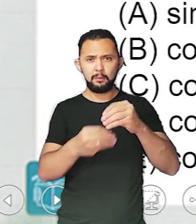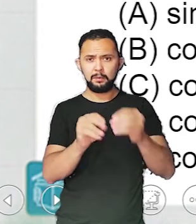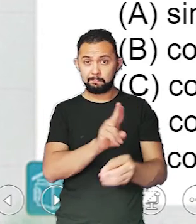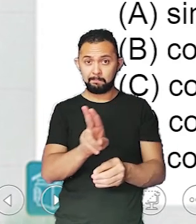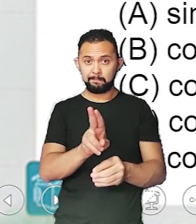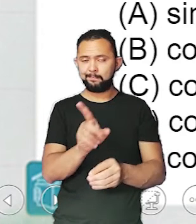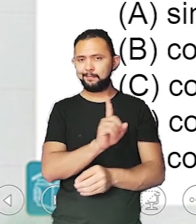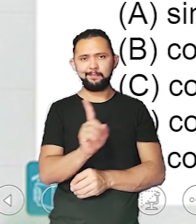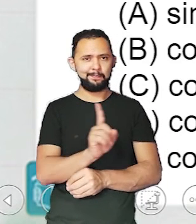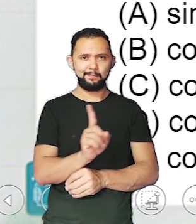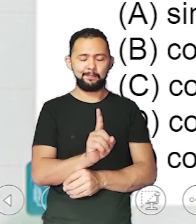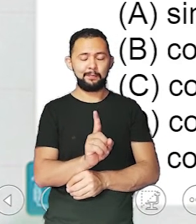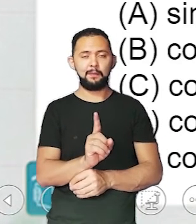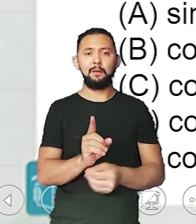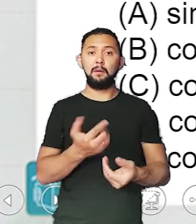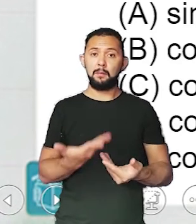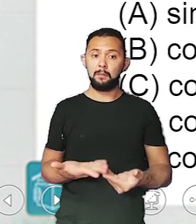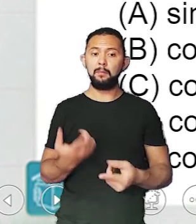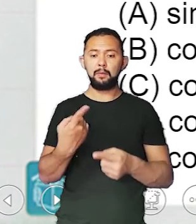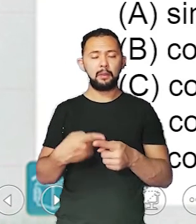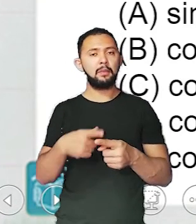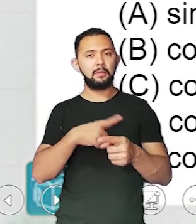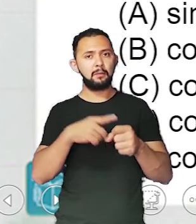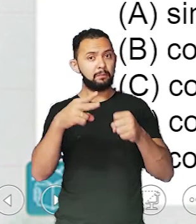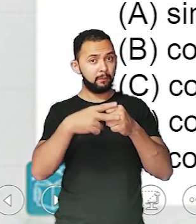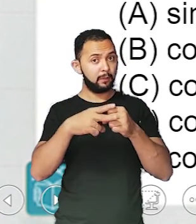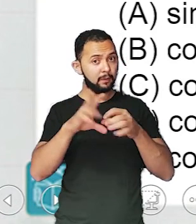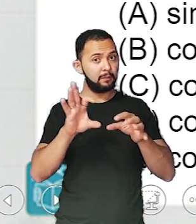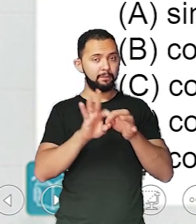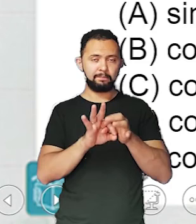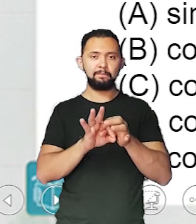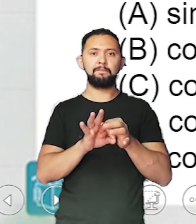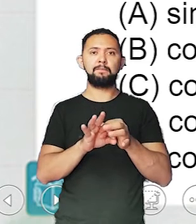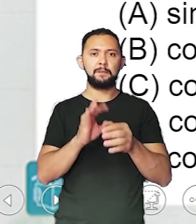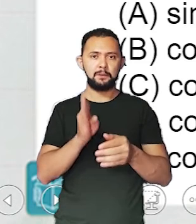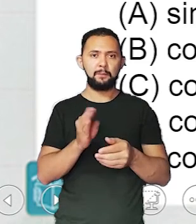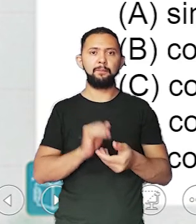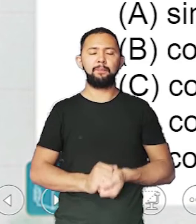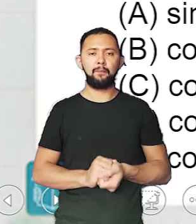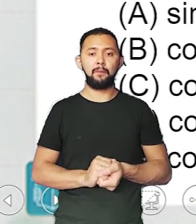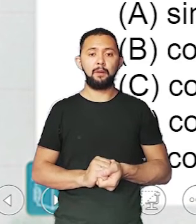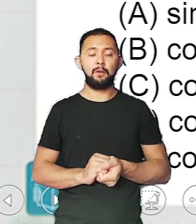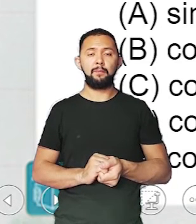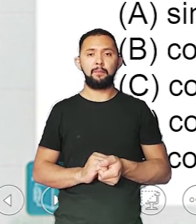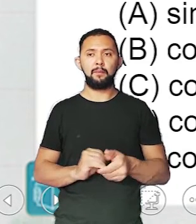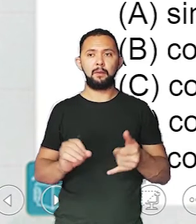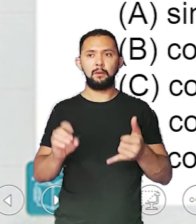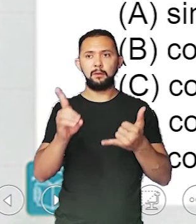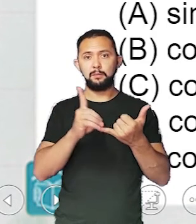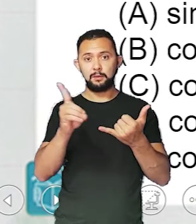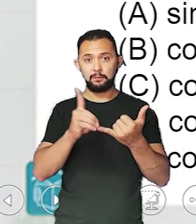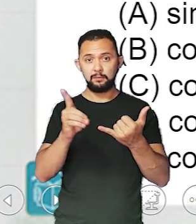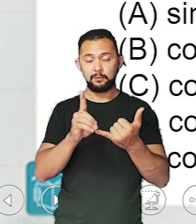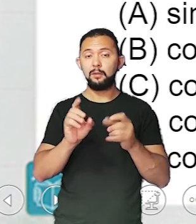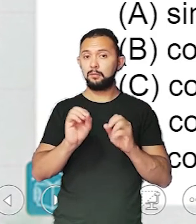lá o pior, né? É que tem um verbo, não está completando nenhum outro nome. Então, objeto direto, o verbo não é